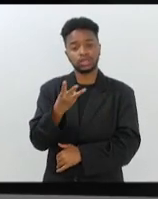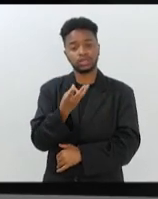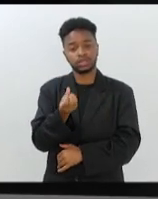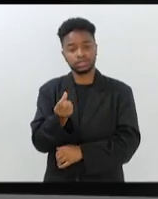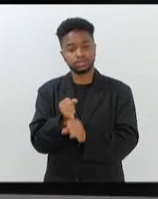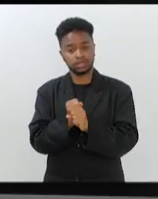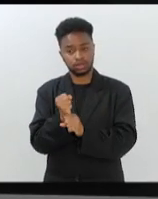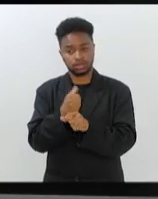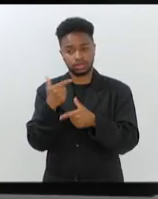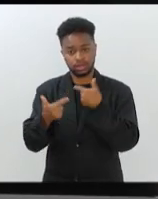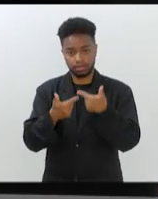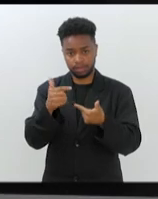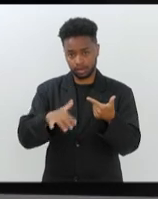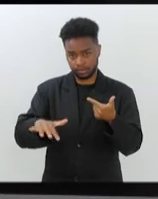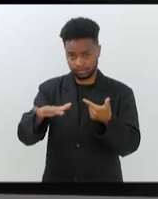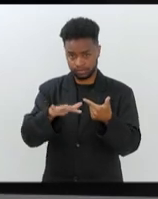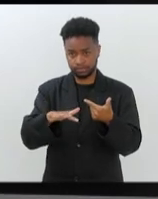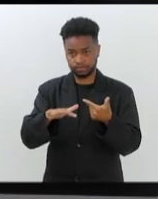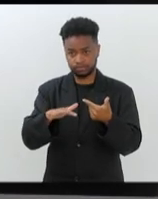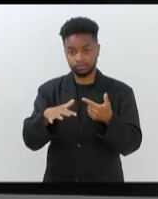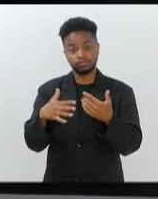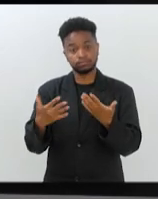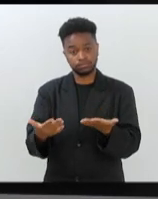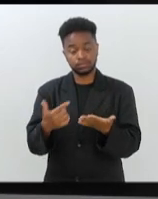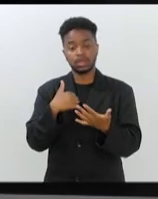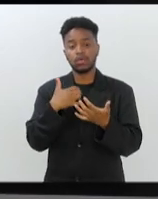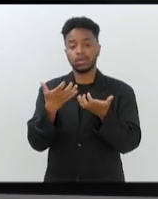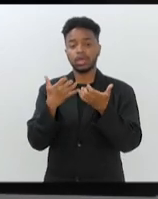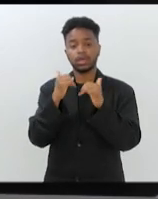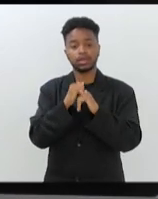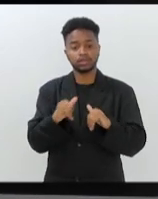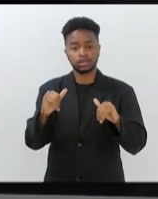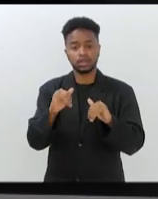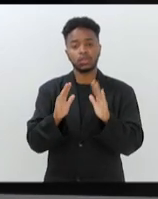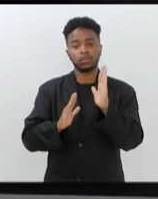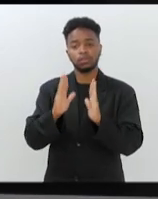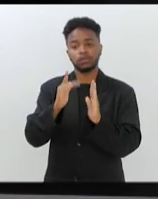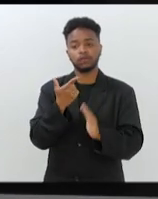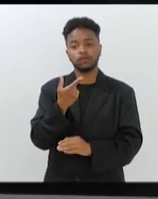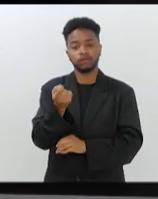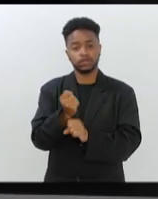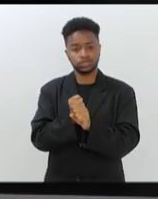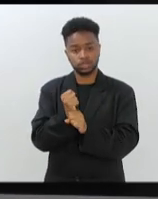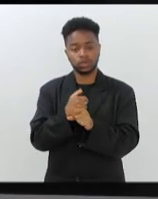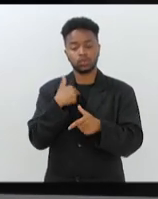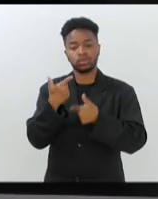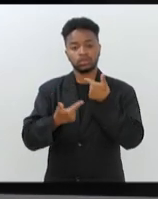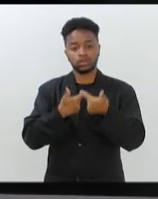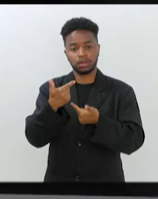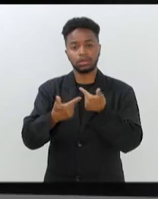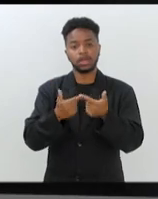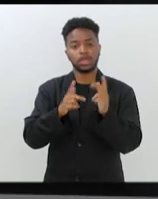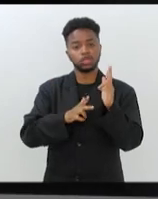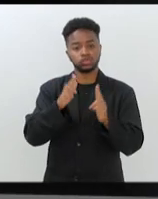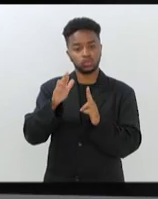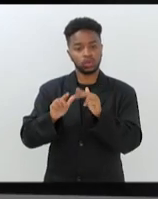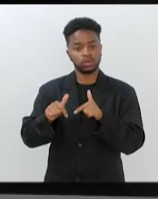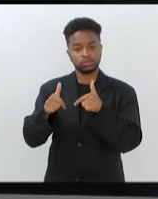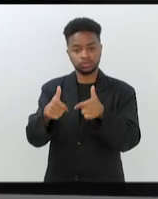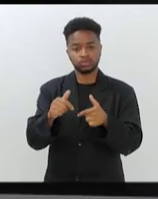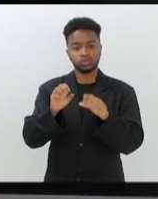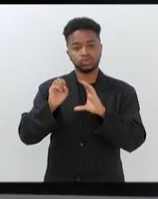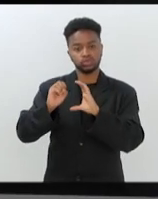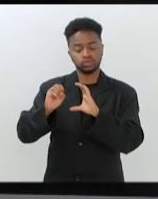carreira eh eu gostaria de dizer que eu fui eu durante 20 anos fui Editora executiva do Jornal Globo e do Jornal